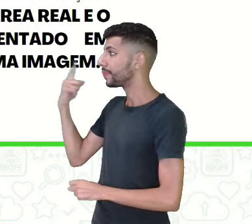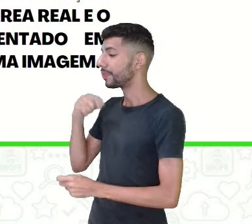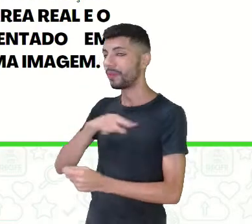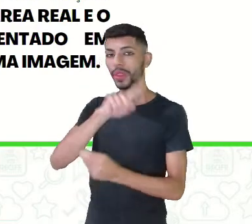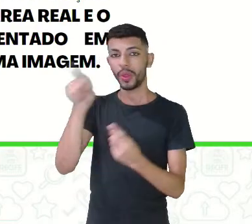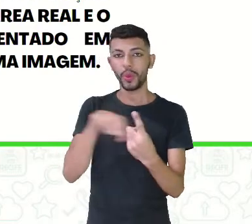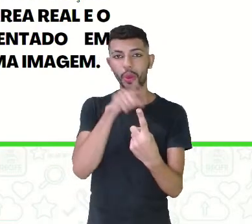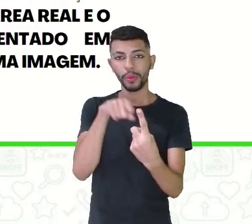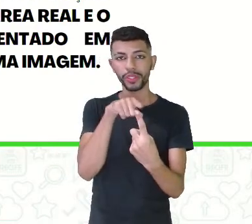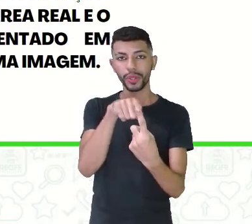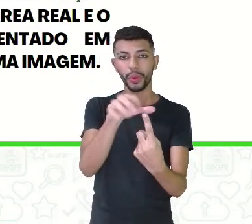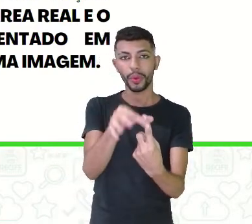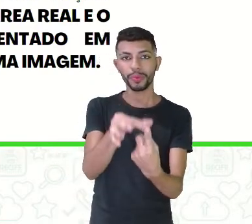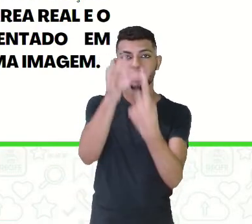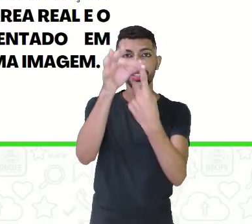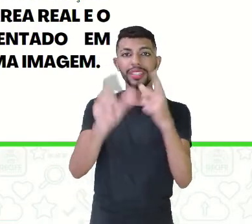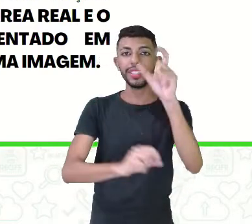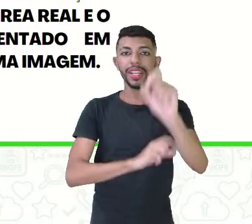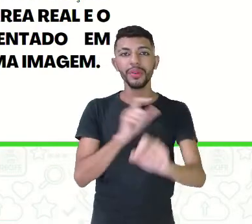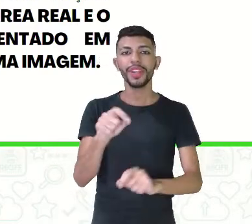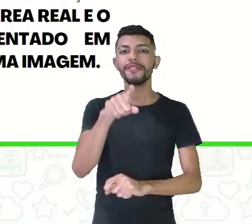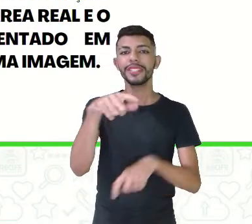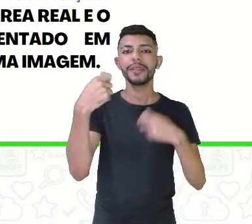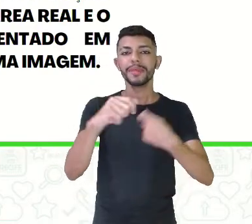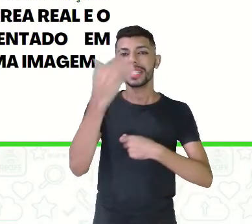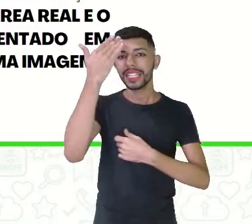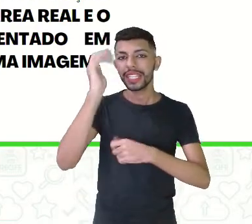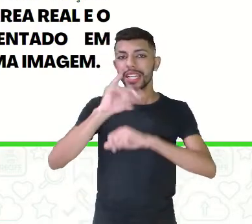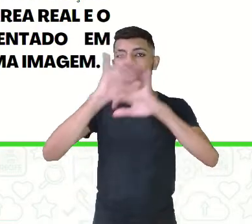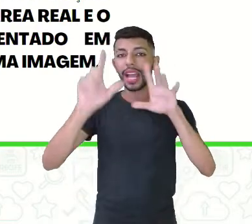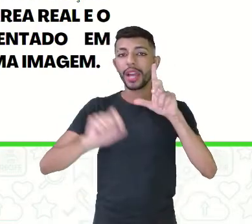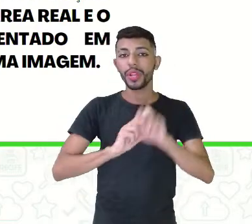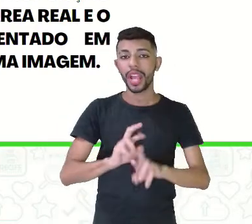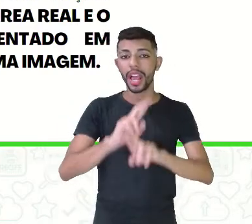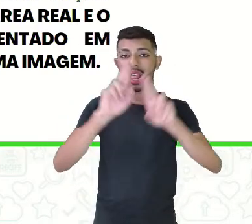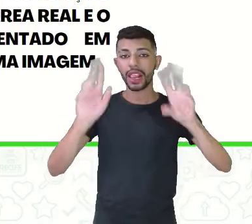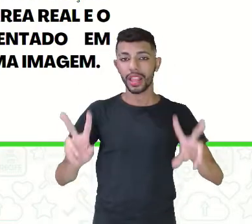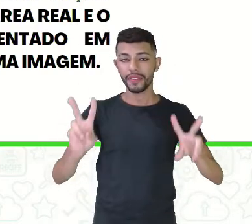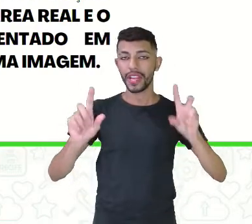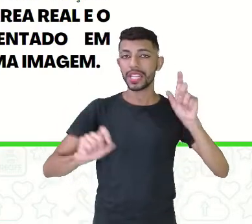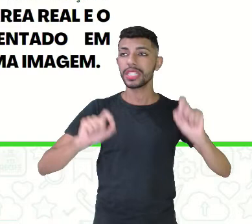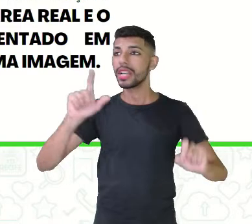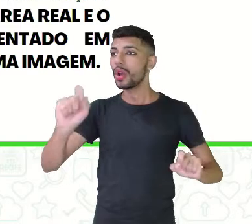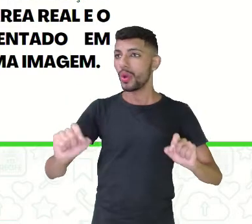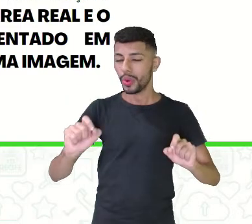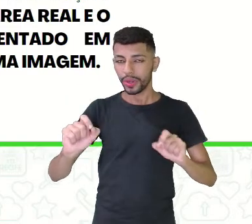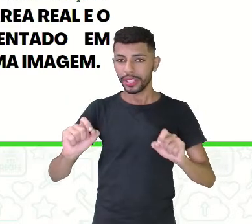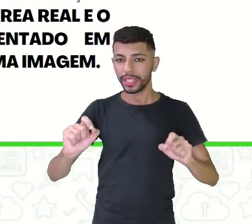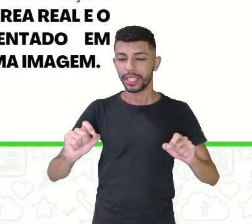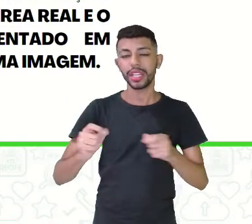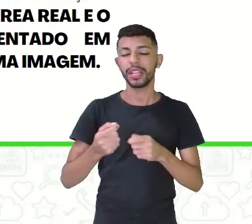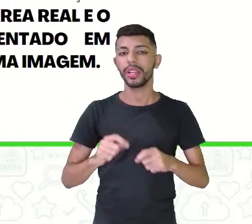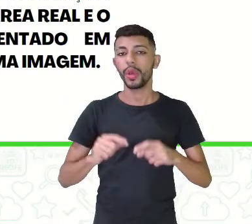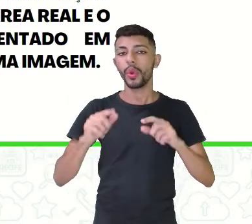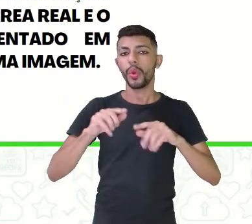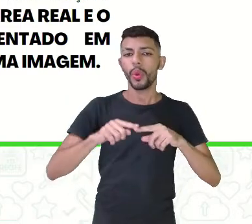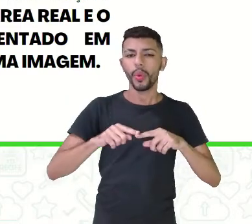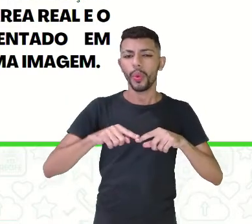você entender que você precisa diferenciar níveis de redução de